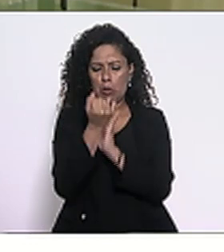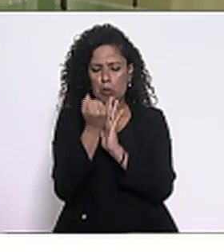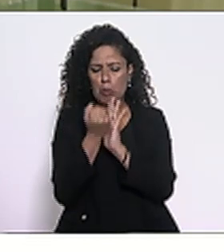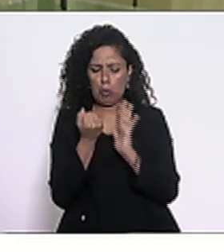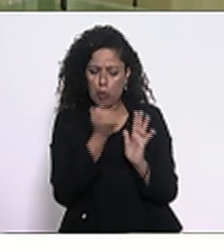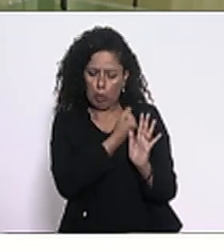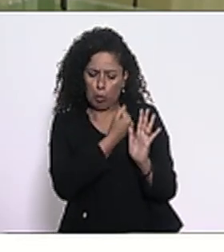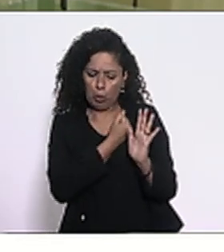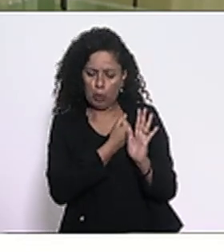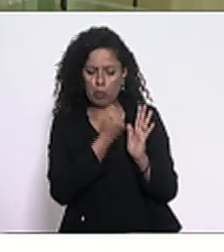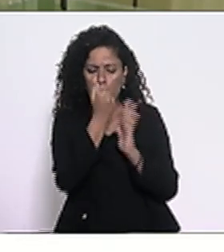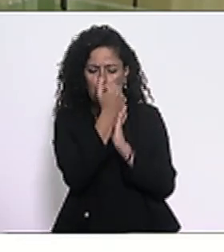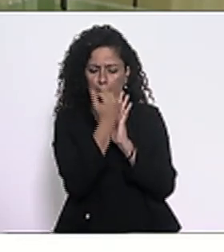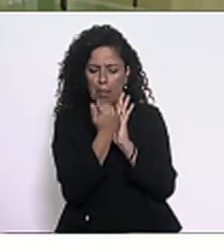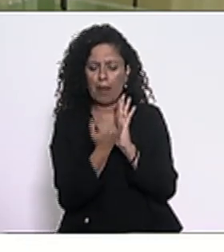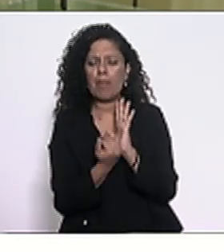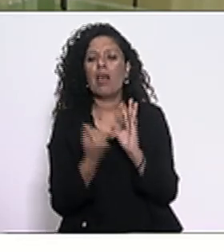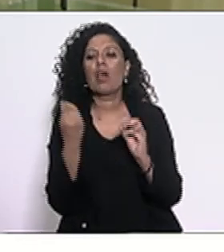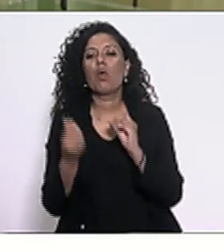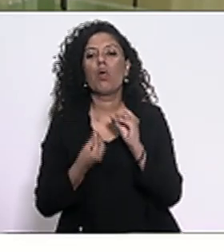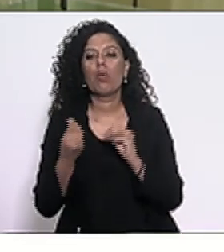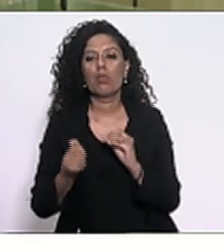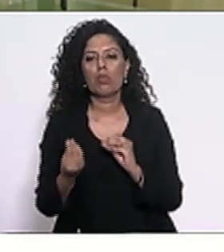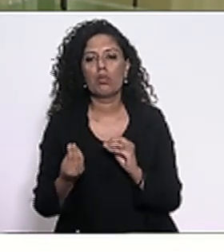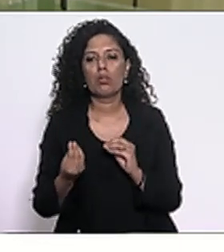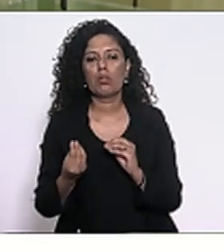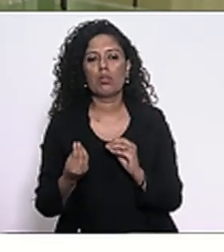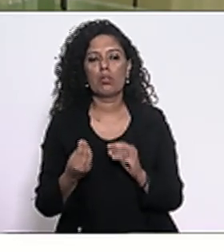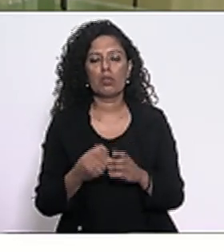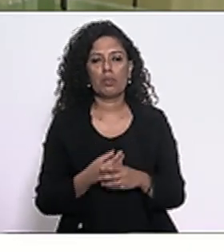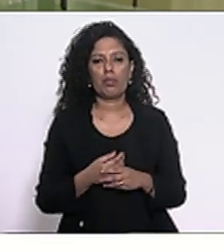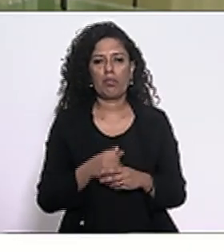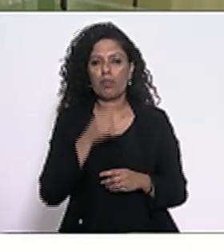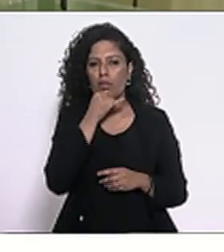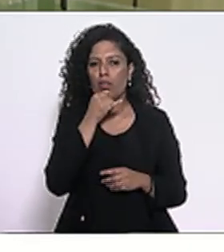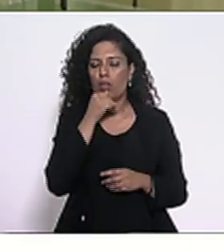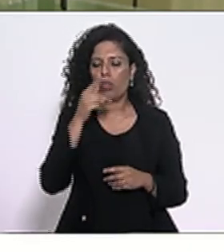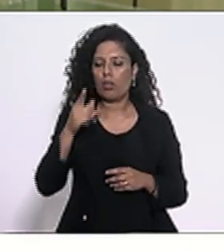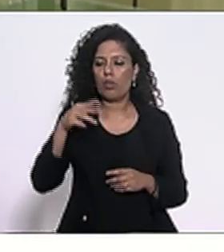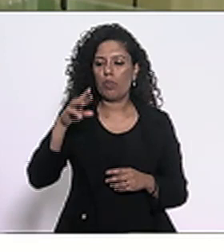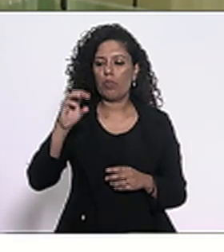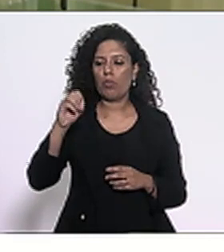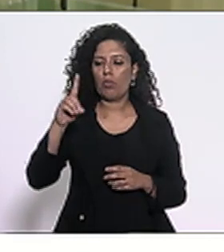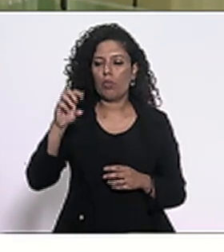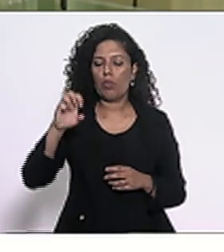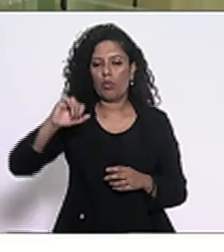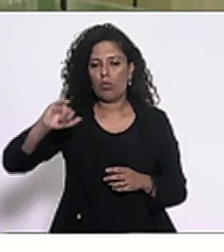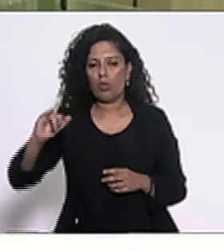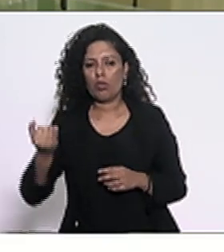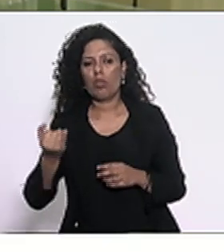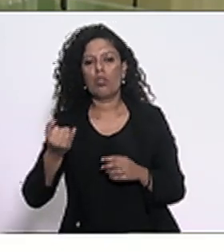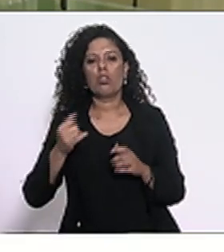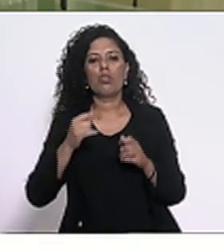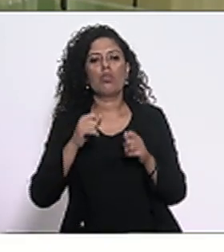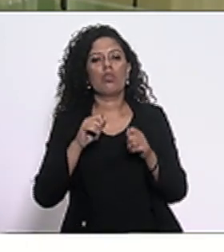Ministério Público, inclusive, já tem a ferramenta dele. Se o Proderj tem participado disso, de forma que